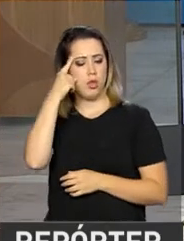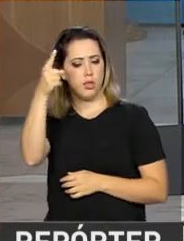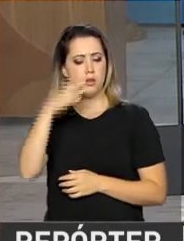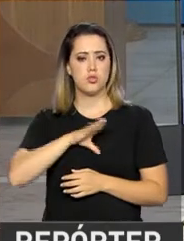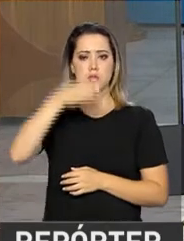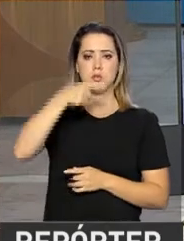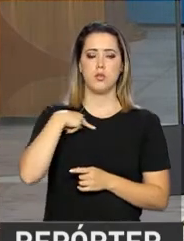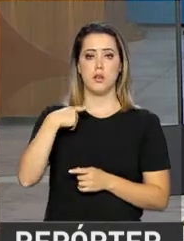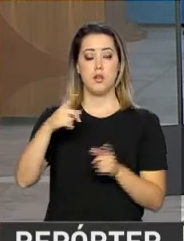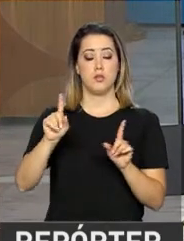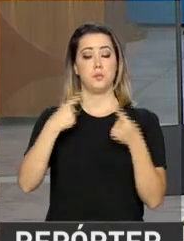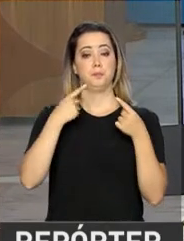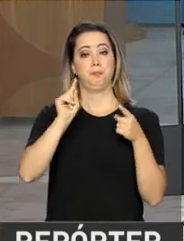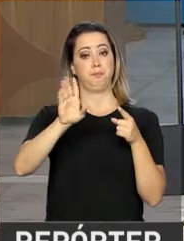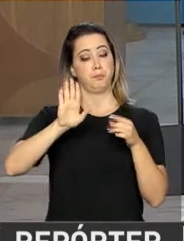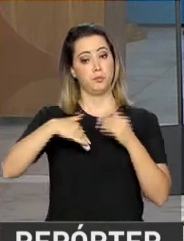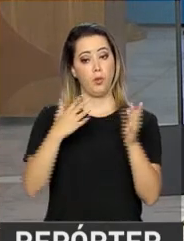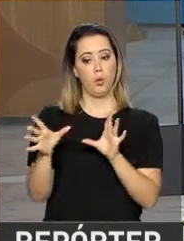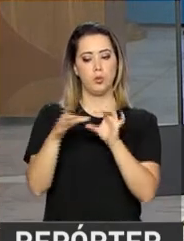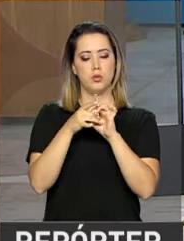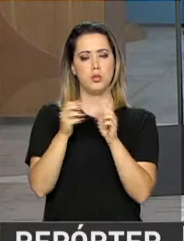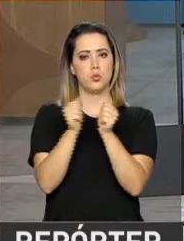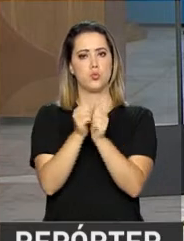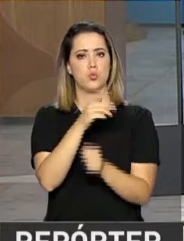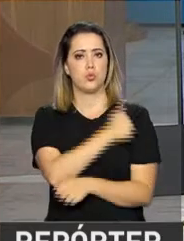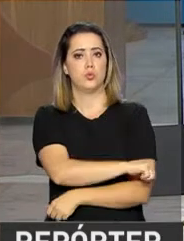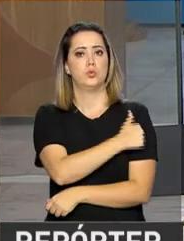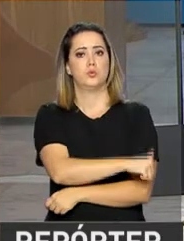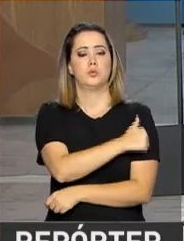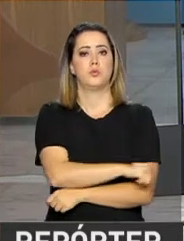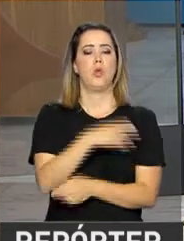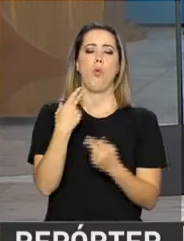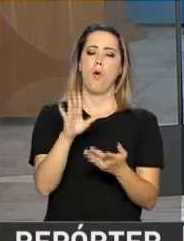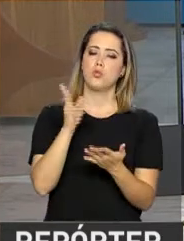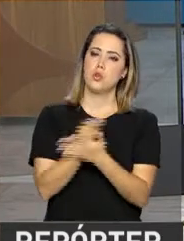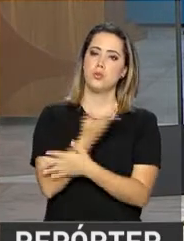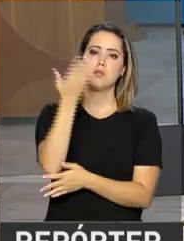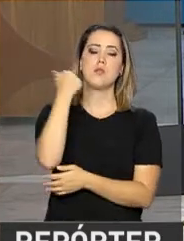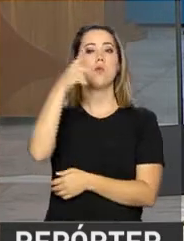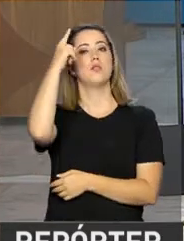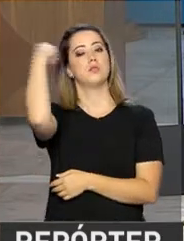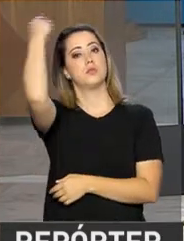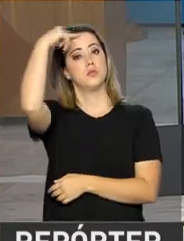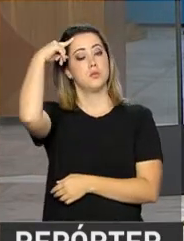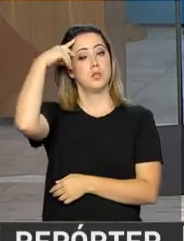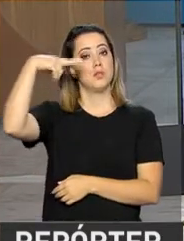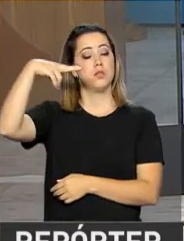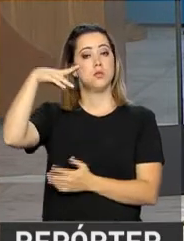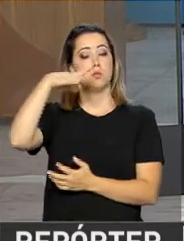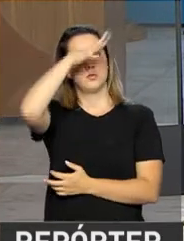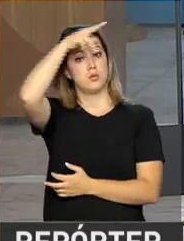determinação há um esforço integrado em favor do rio como fizeram o espírito santo no amazonas de natal em